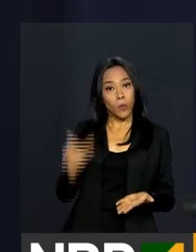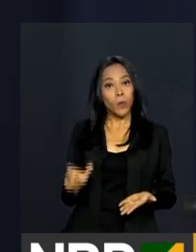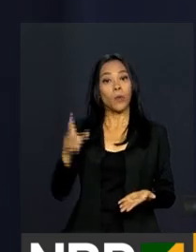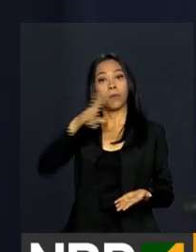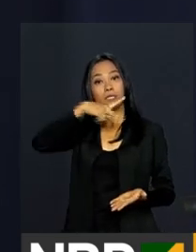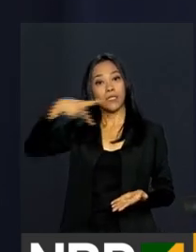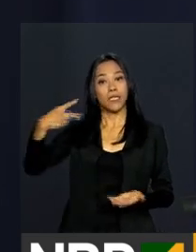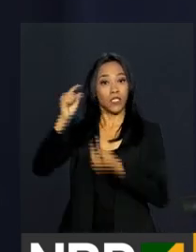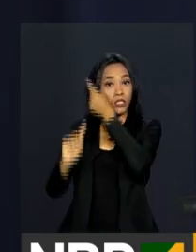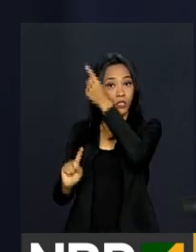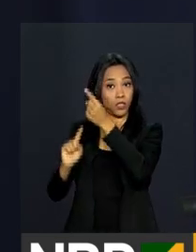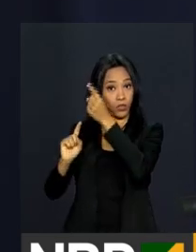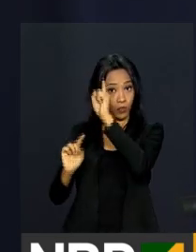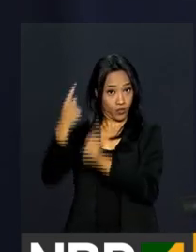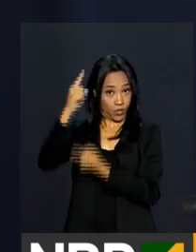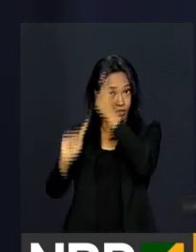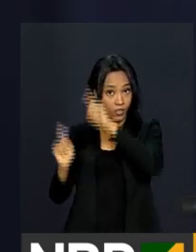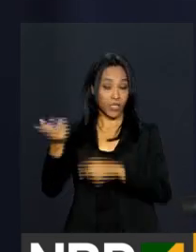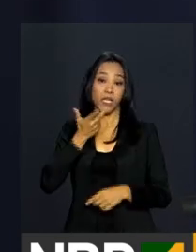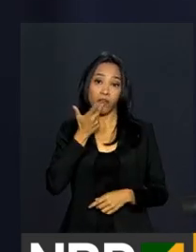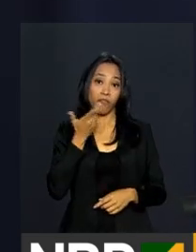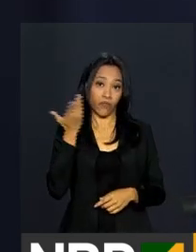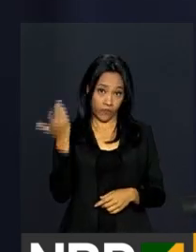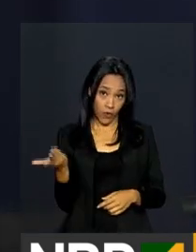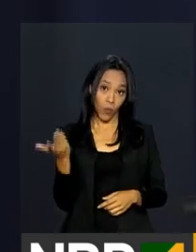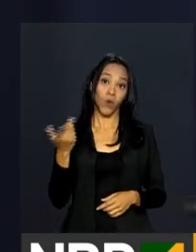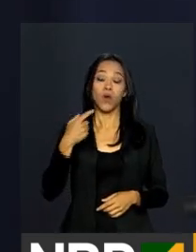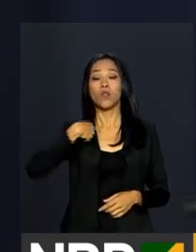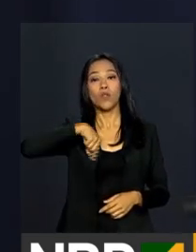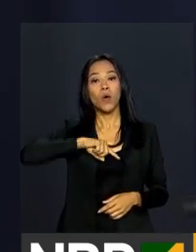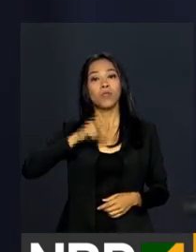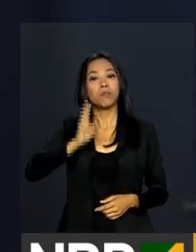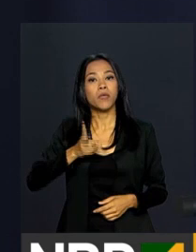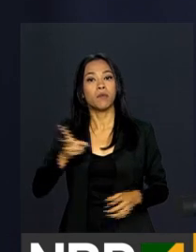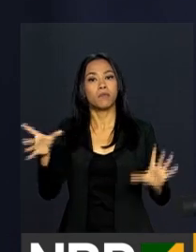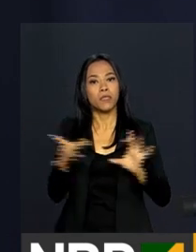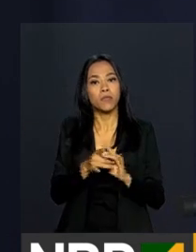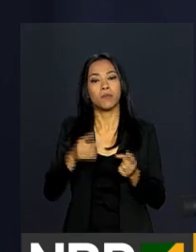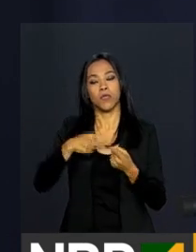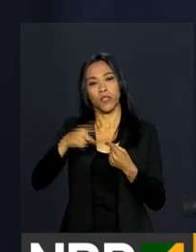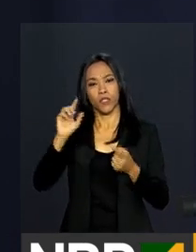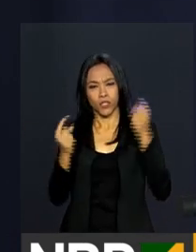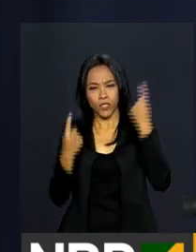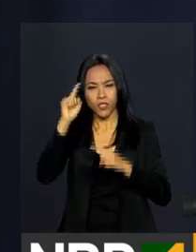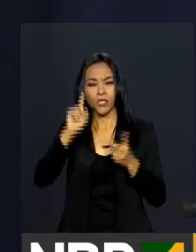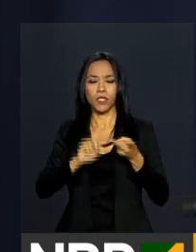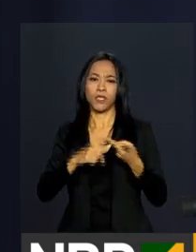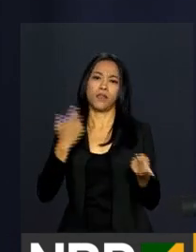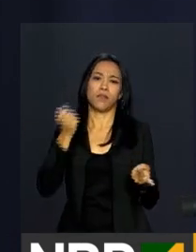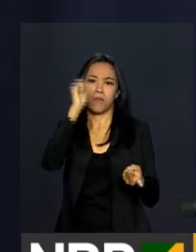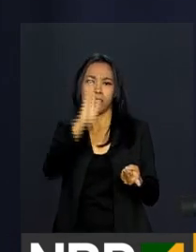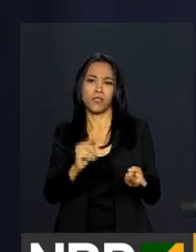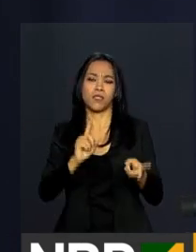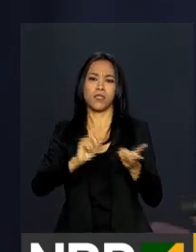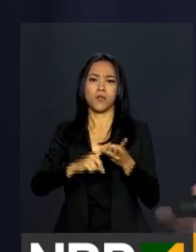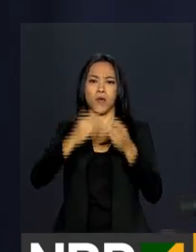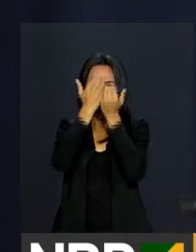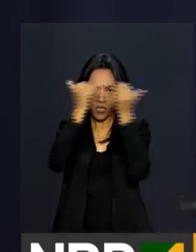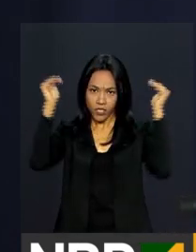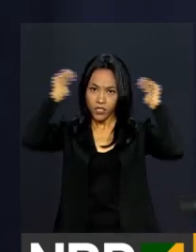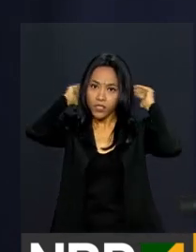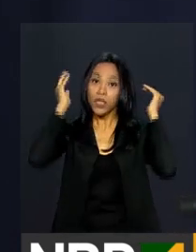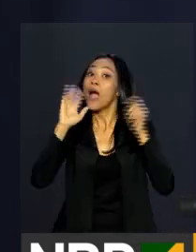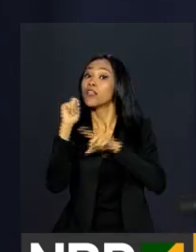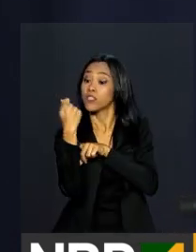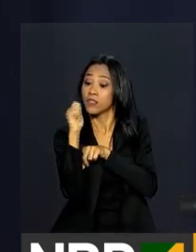olha, nós temos a vantagem hoje de termos os mesmos princípios. Chile, Brasil, Argentina, nós temos os mesmos